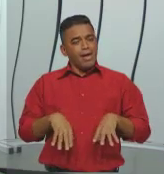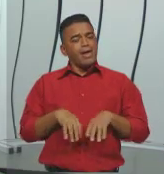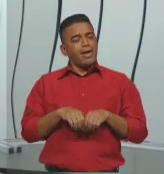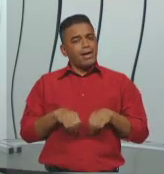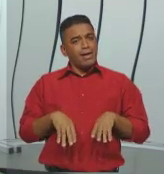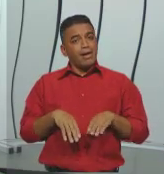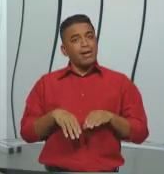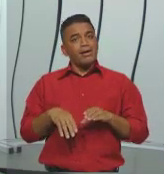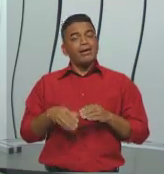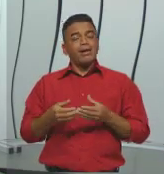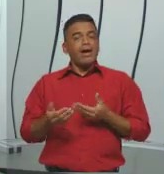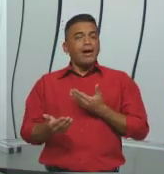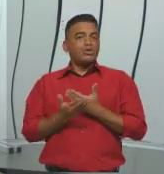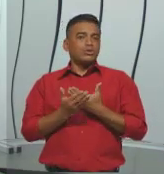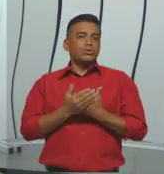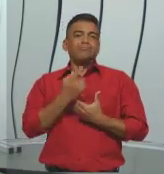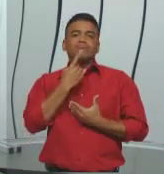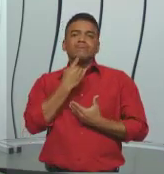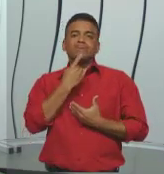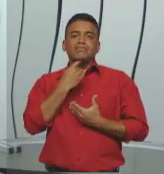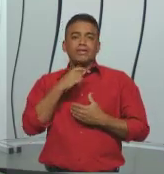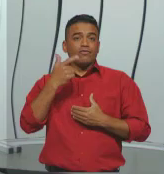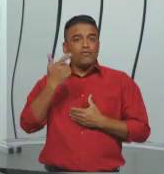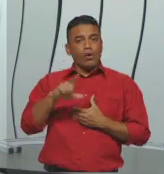abastecer a glicose no seu sangue.